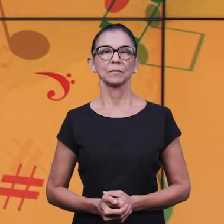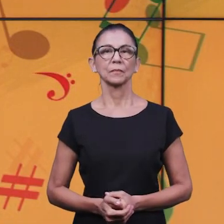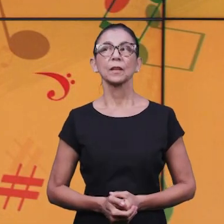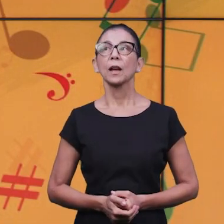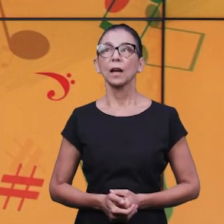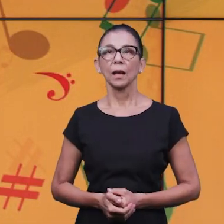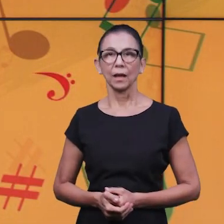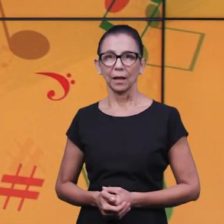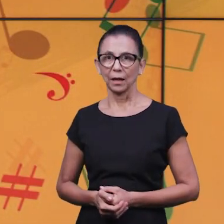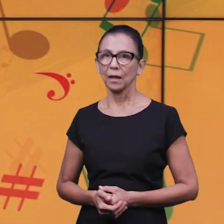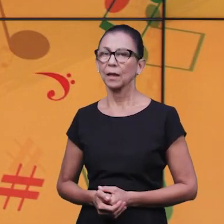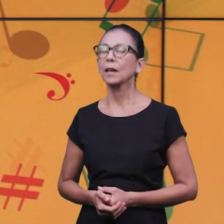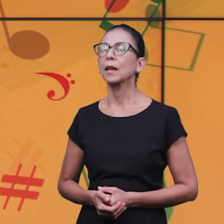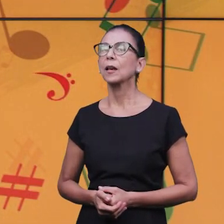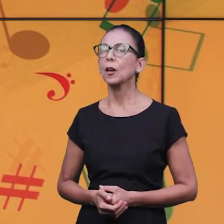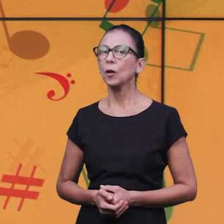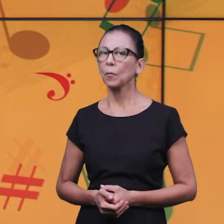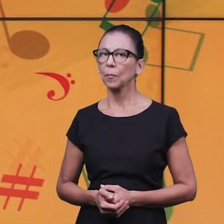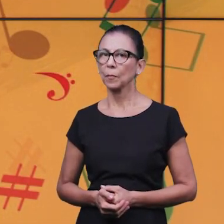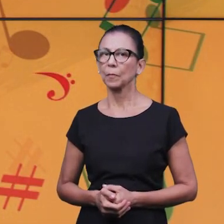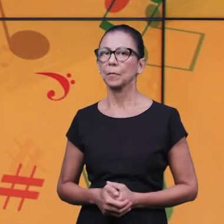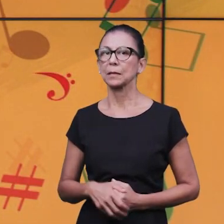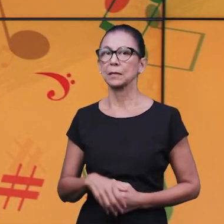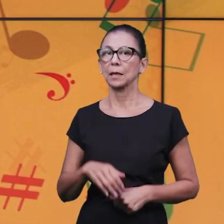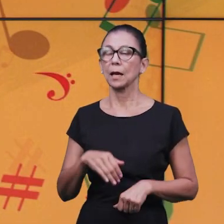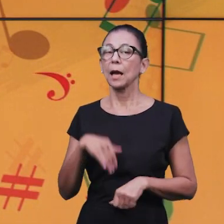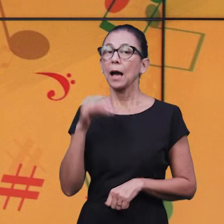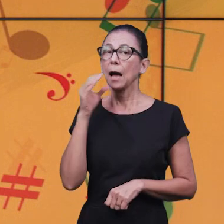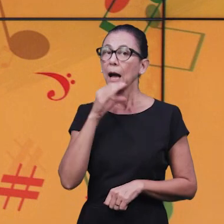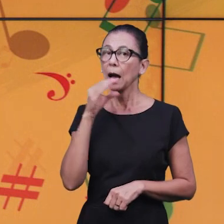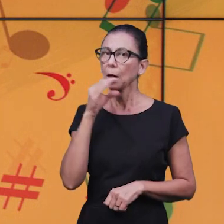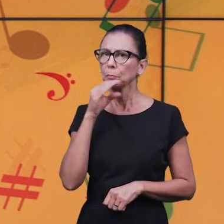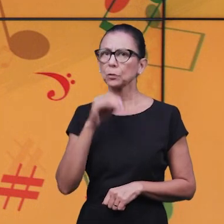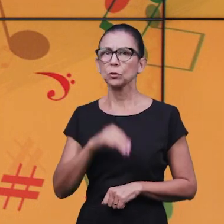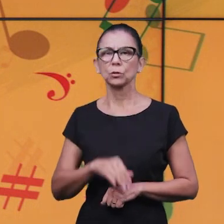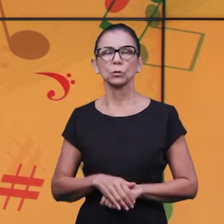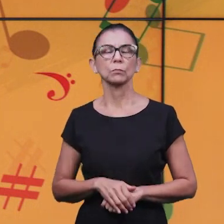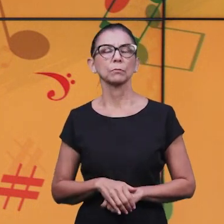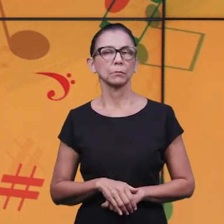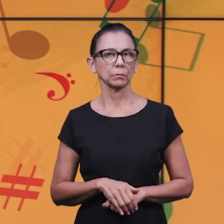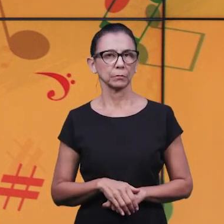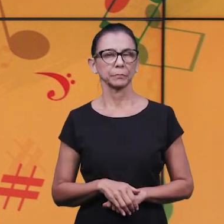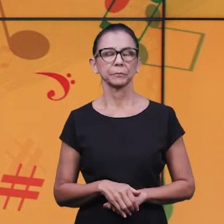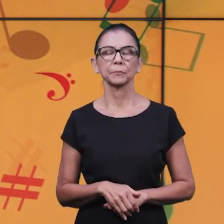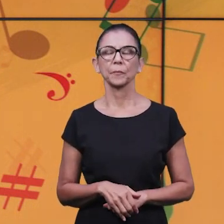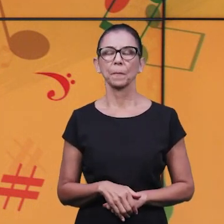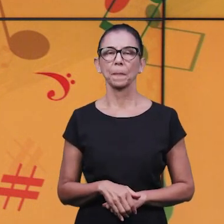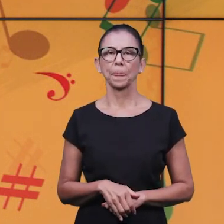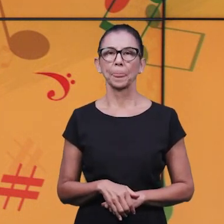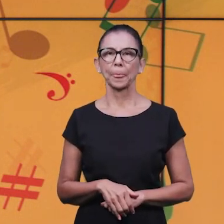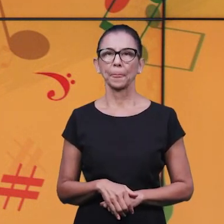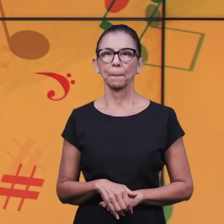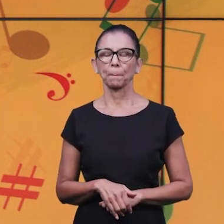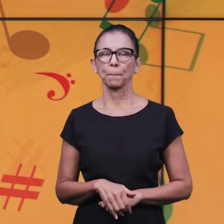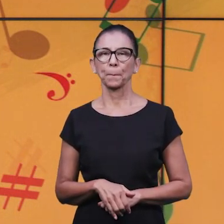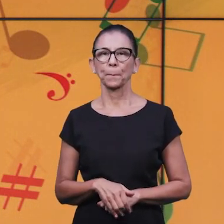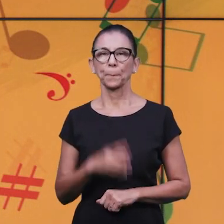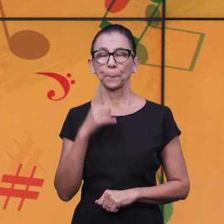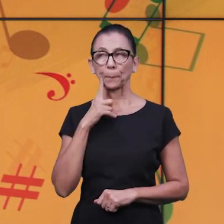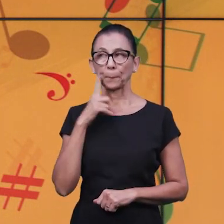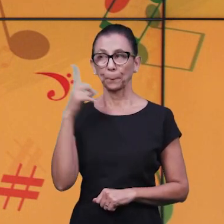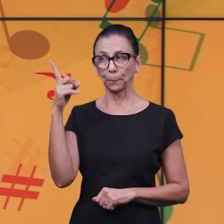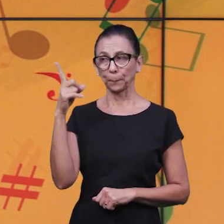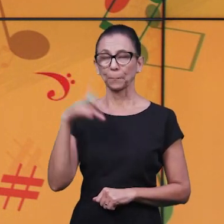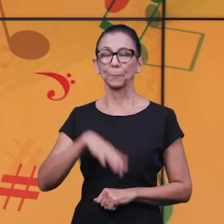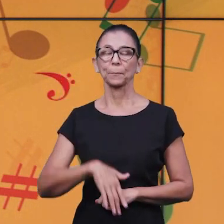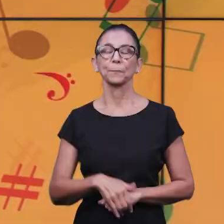Mas o andamento do louvor é um pouquinho mais rápido. Então, a tia já vai contar mais rápido e vamos entrar. Segundo dedinho no Lá.